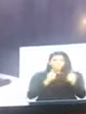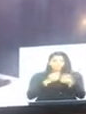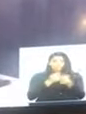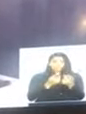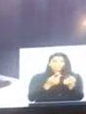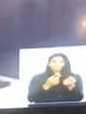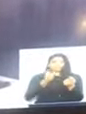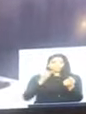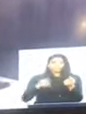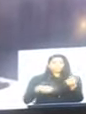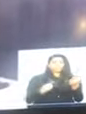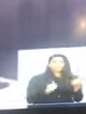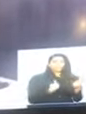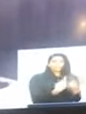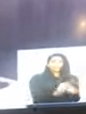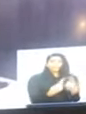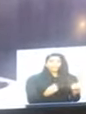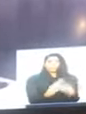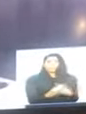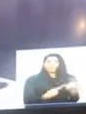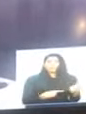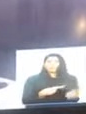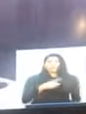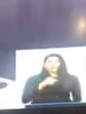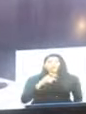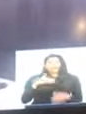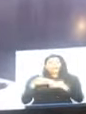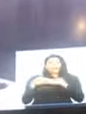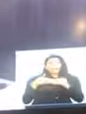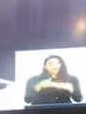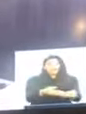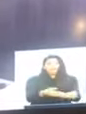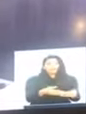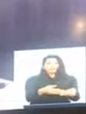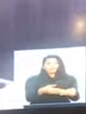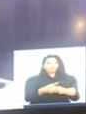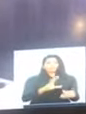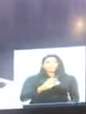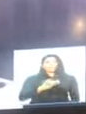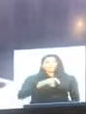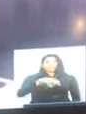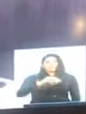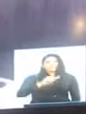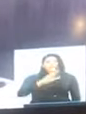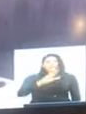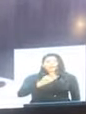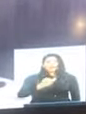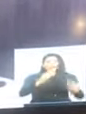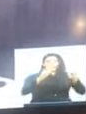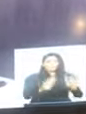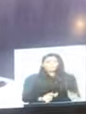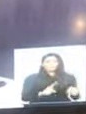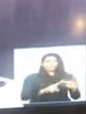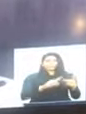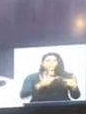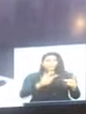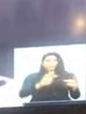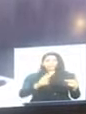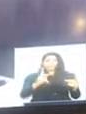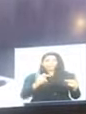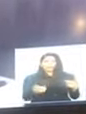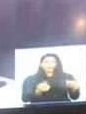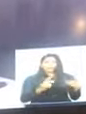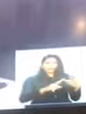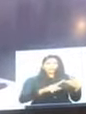Verde leva gratuitamente para a comunidade do Camará, a comunidade da Teia, Área Verde